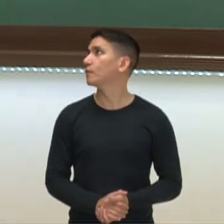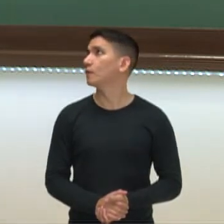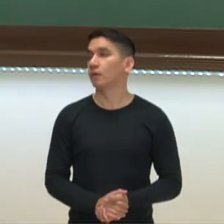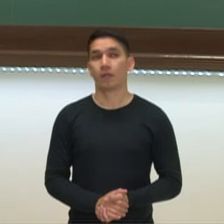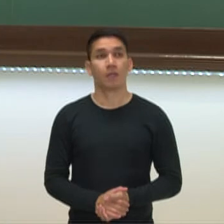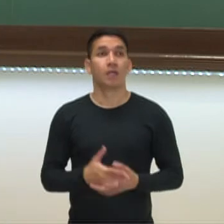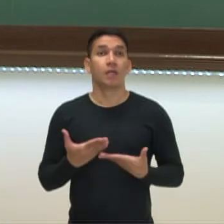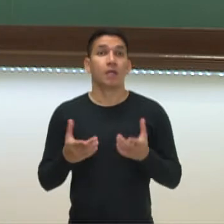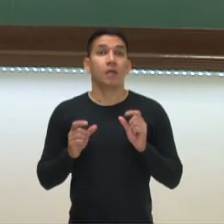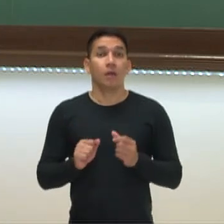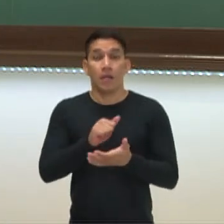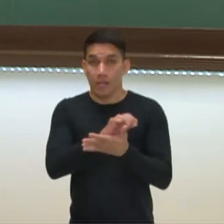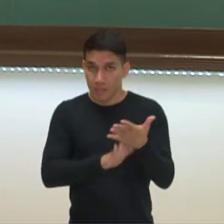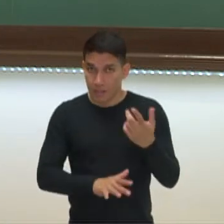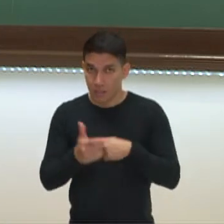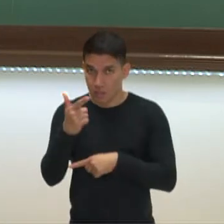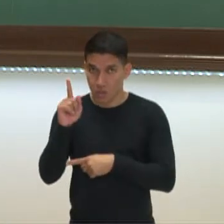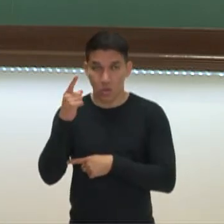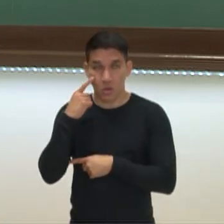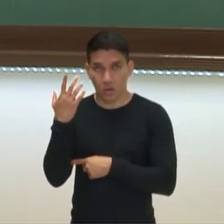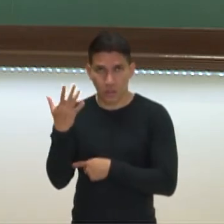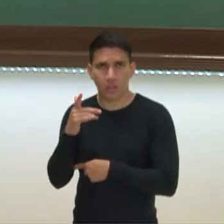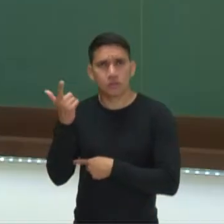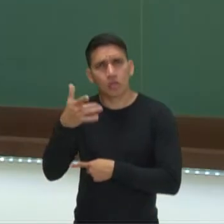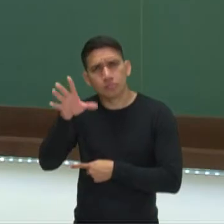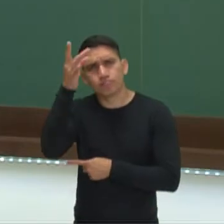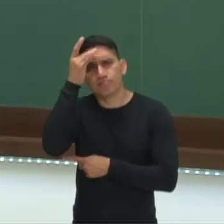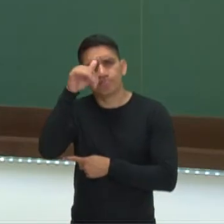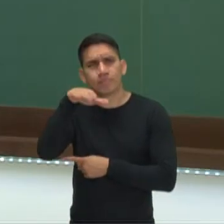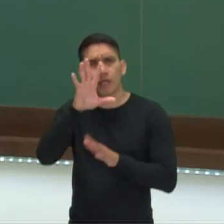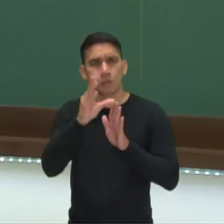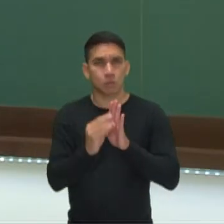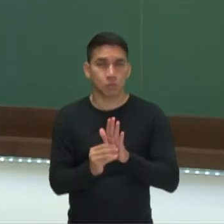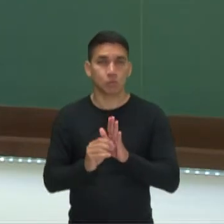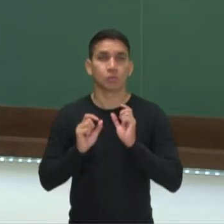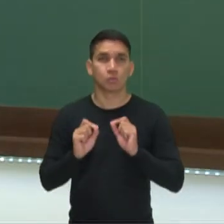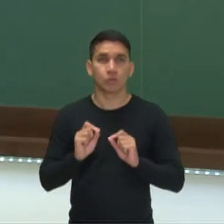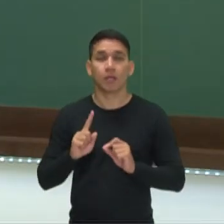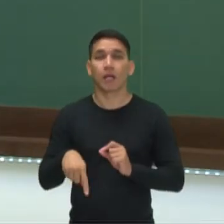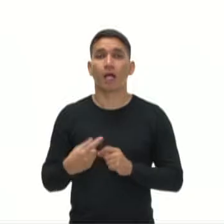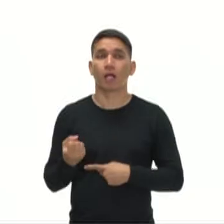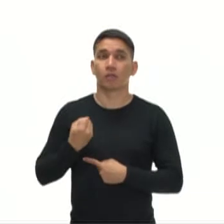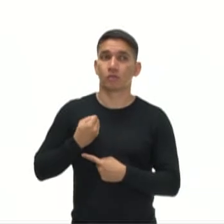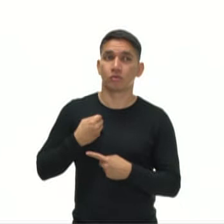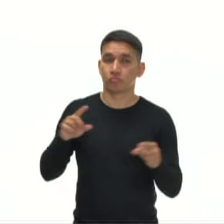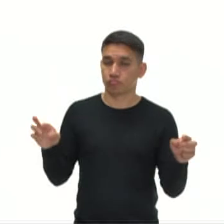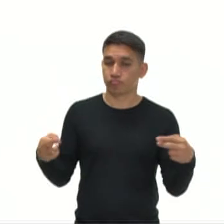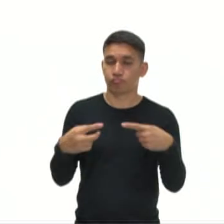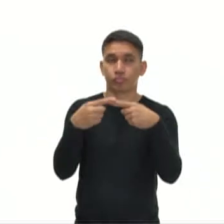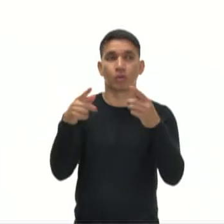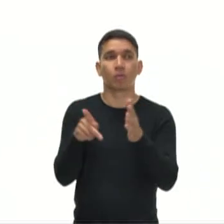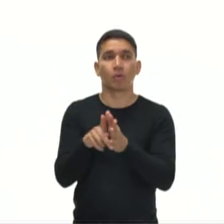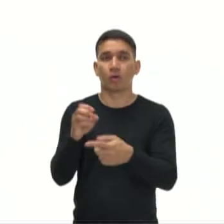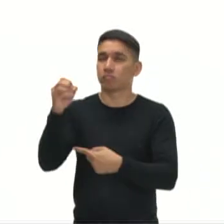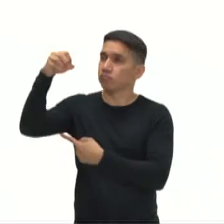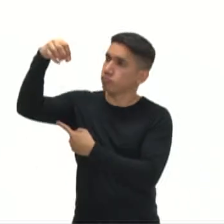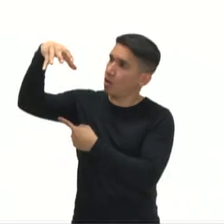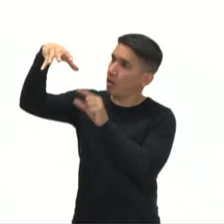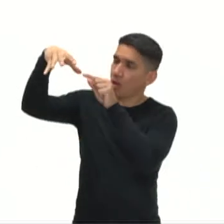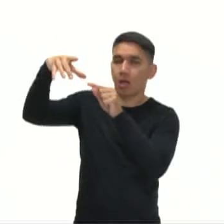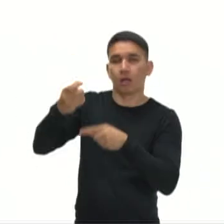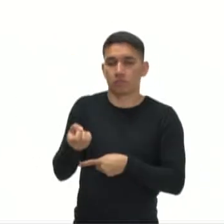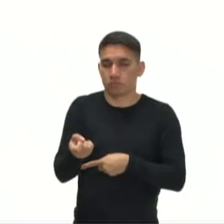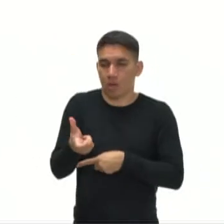Bom, vamos fazer uma atividade para a gente trabalhar mais um pouco esse conteúdo. Os valores nominais de uma lâmpada incandescente usada em uma